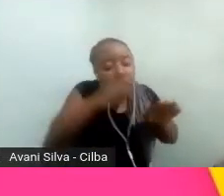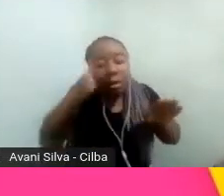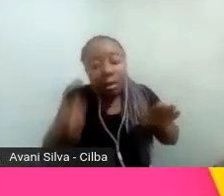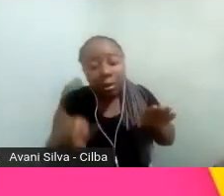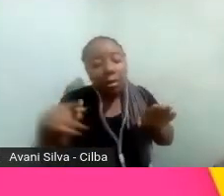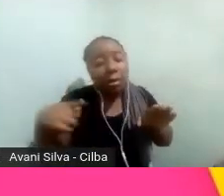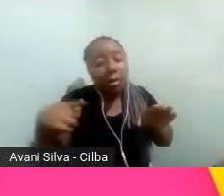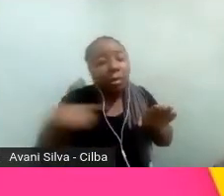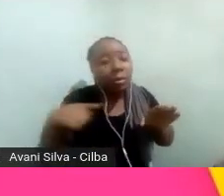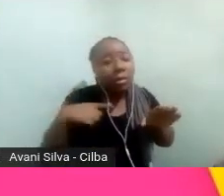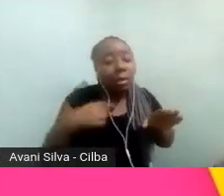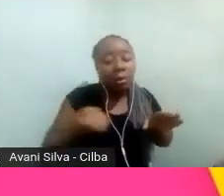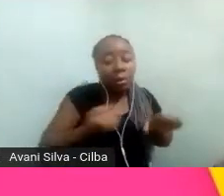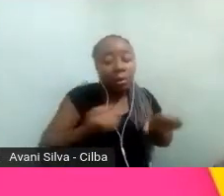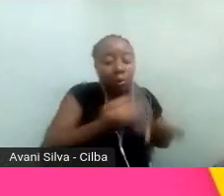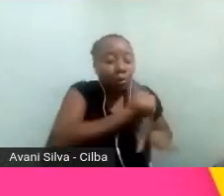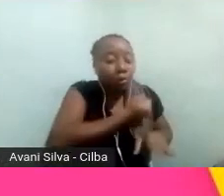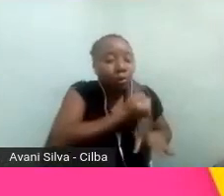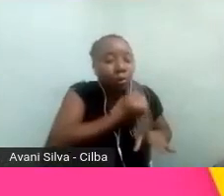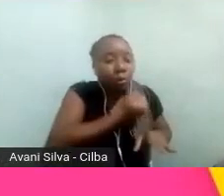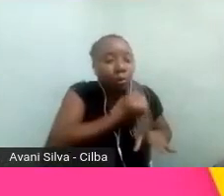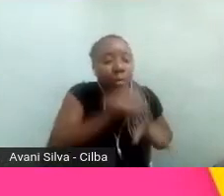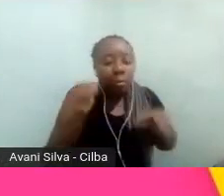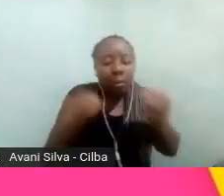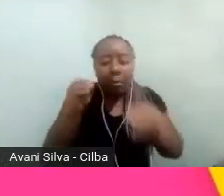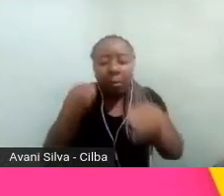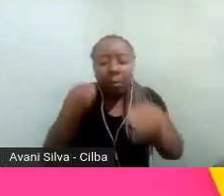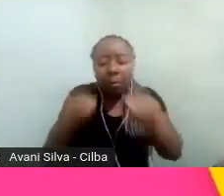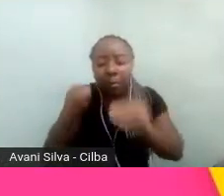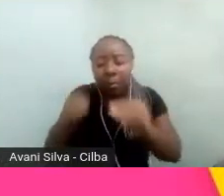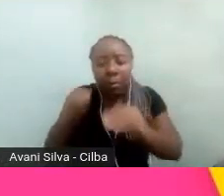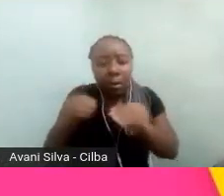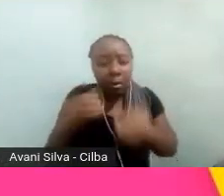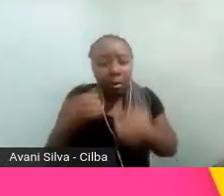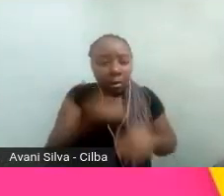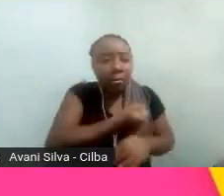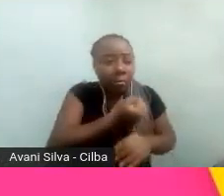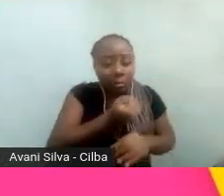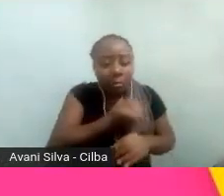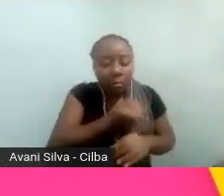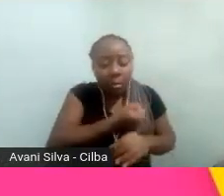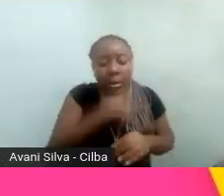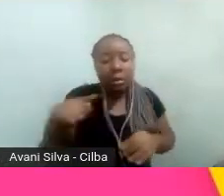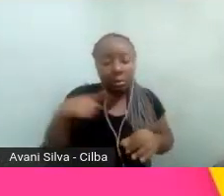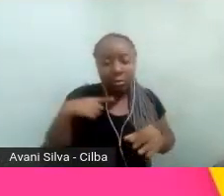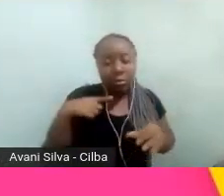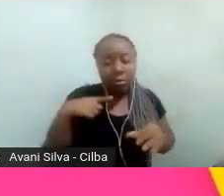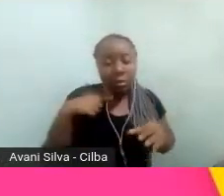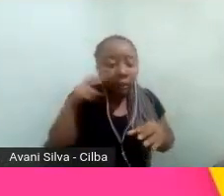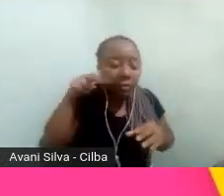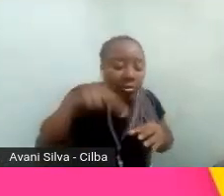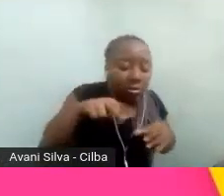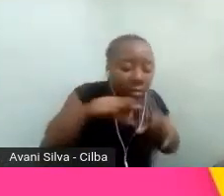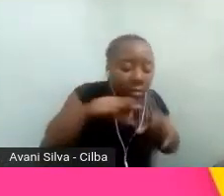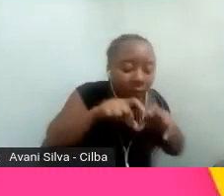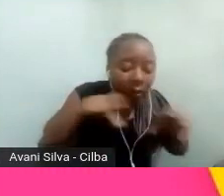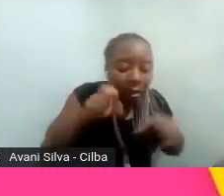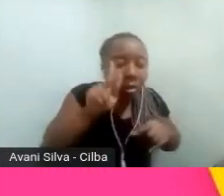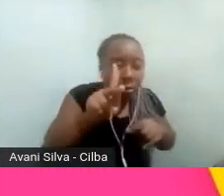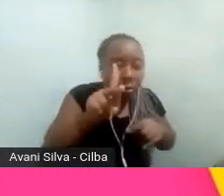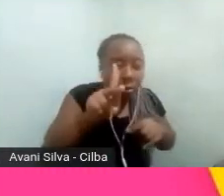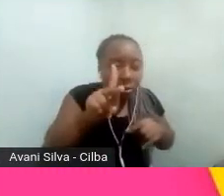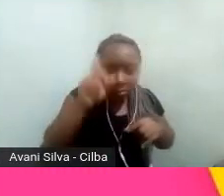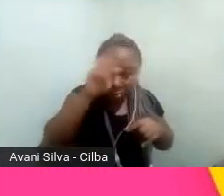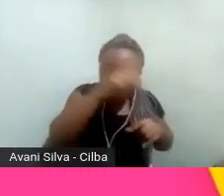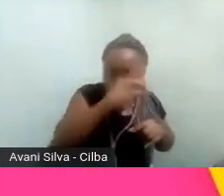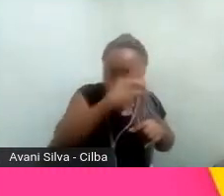de números aqui escritos, desse lado e desse lado. Ok, tá difícil vocês